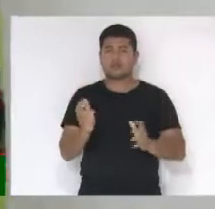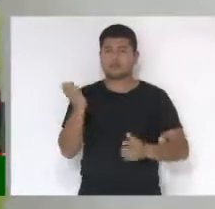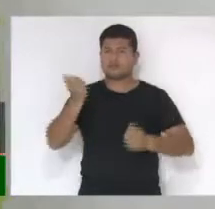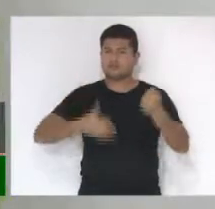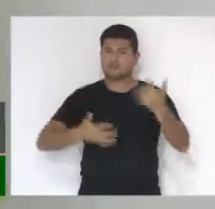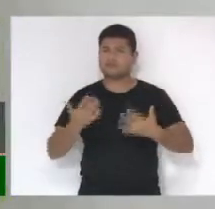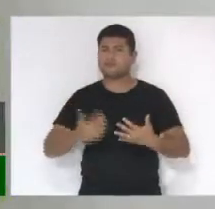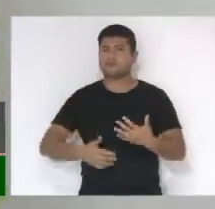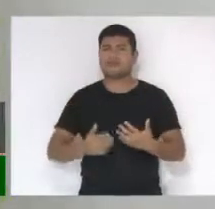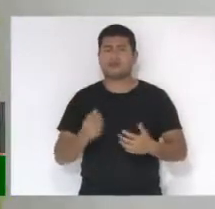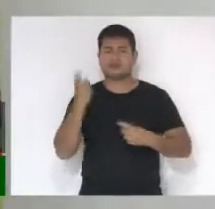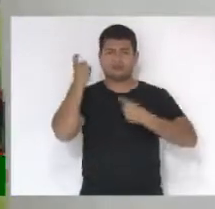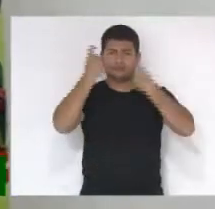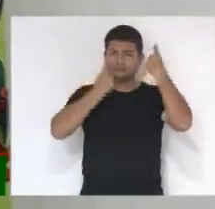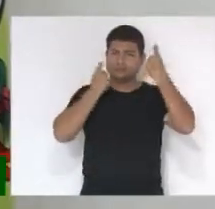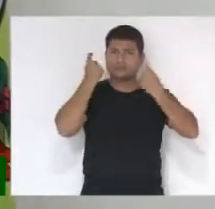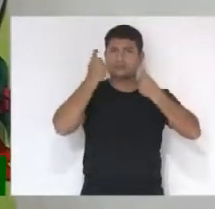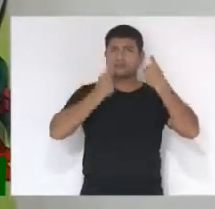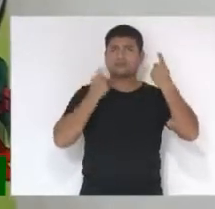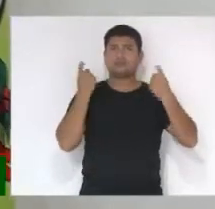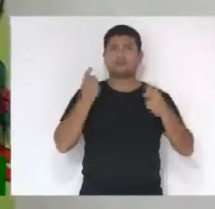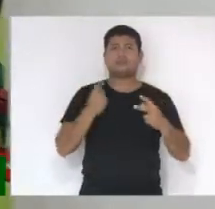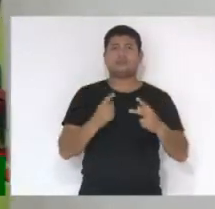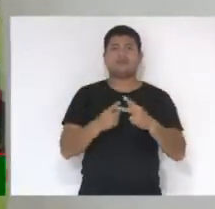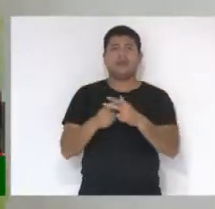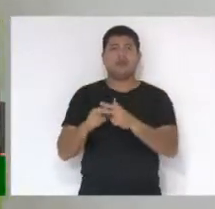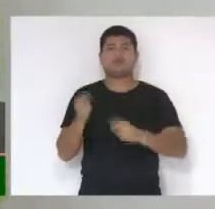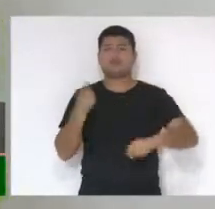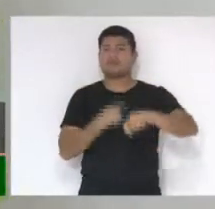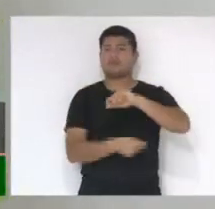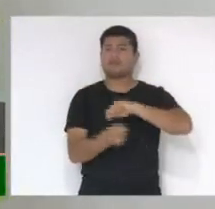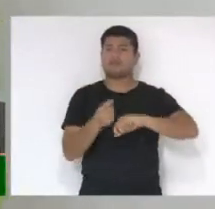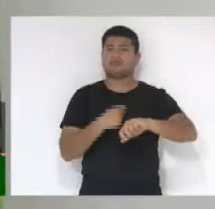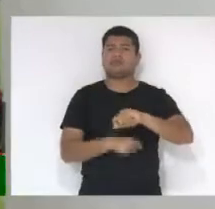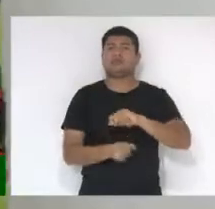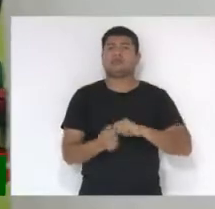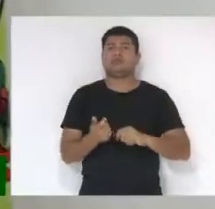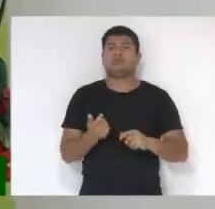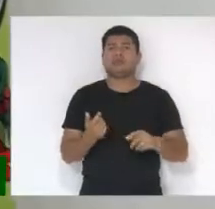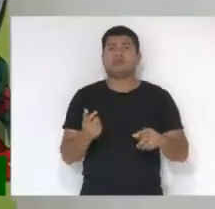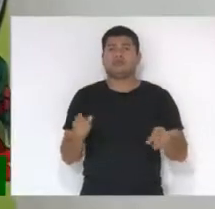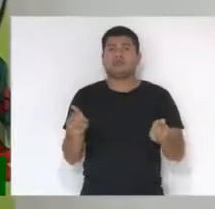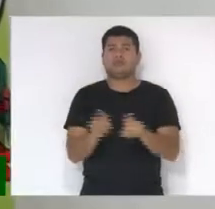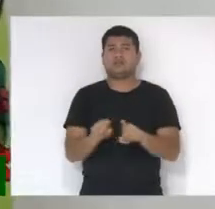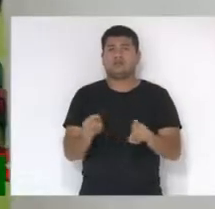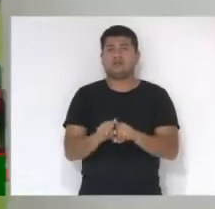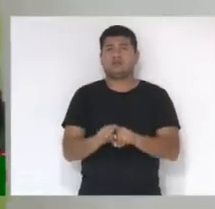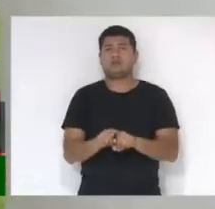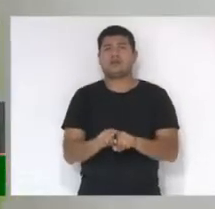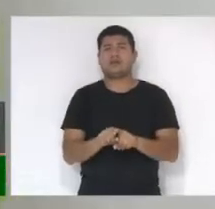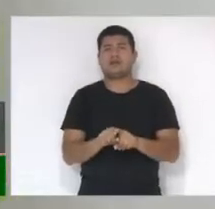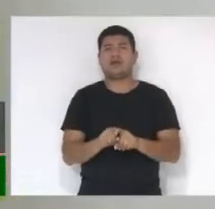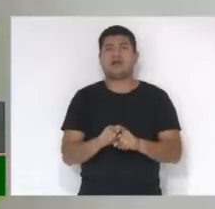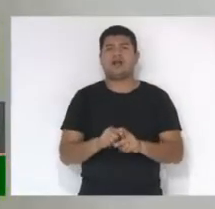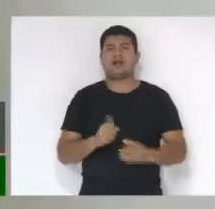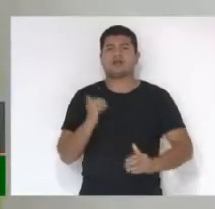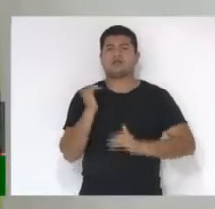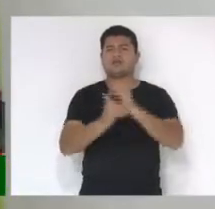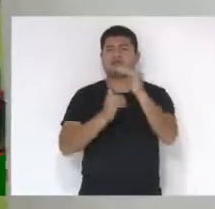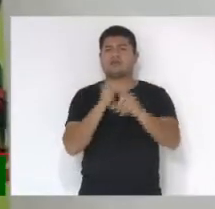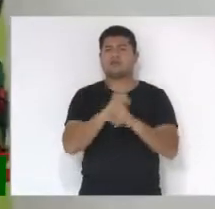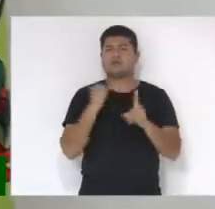a preocupação com a reforma administrativa quanto ao desenvolvimento social. Esporte, ele é desenvolvimento